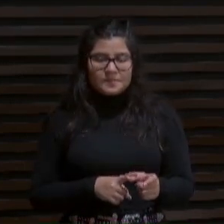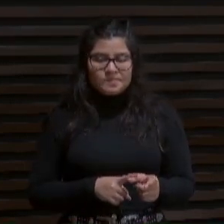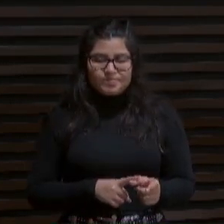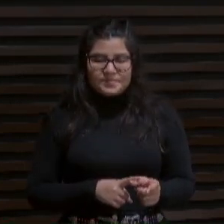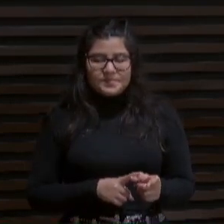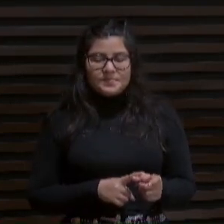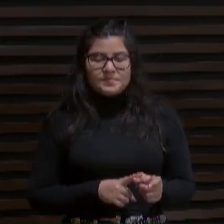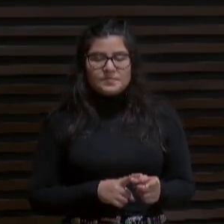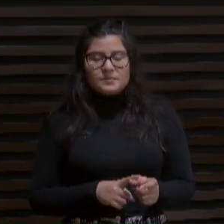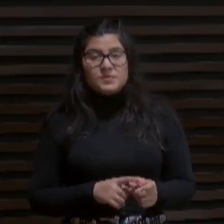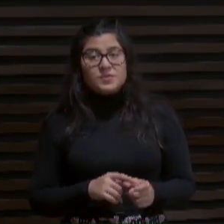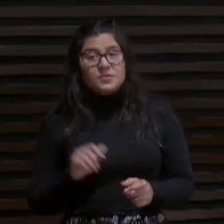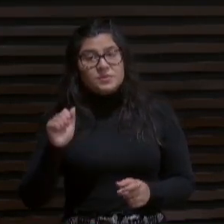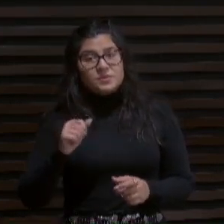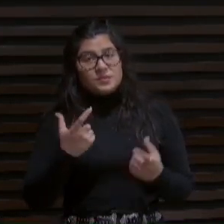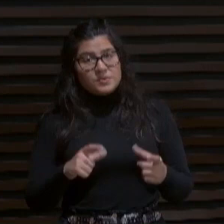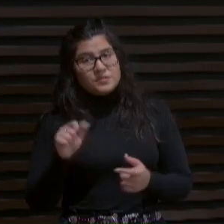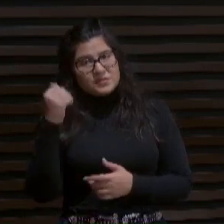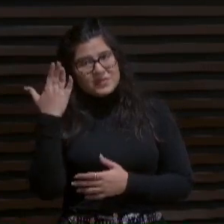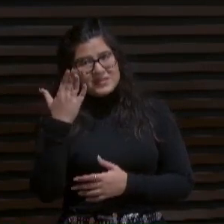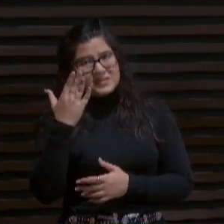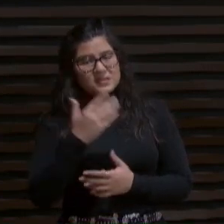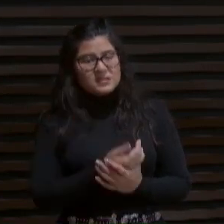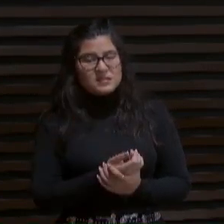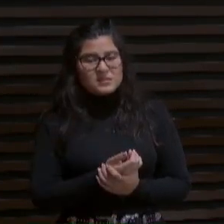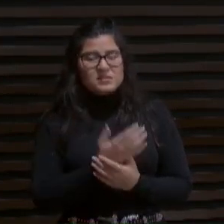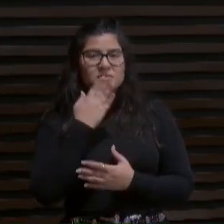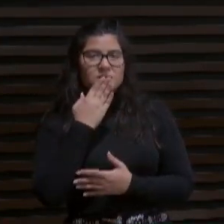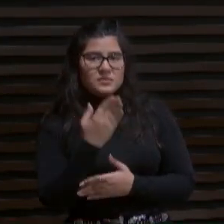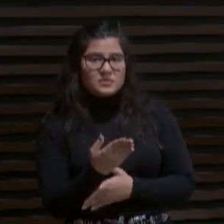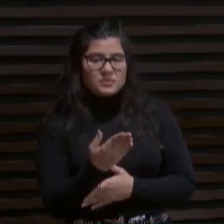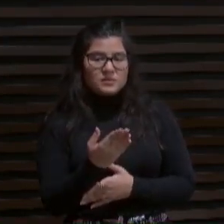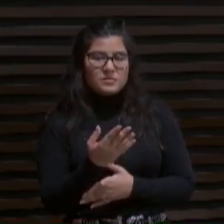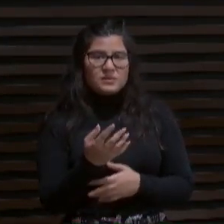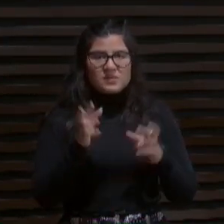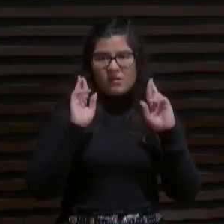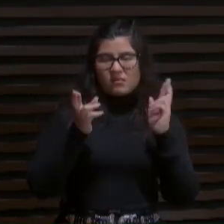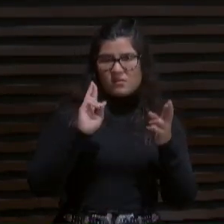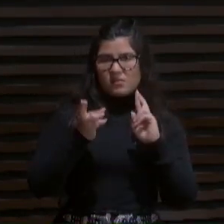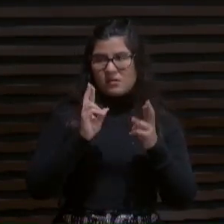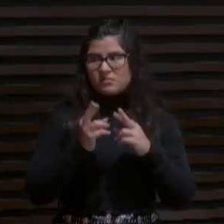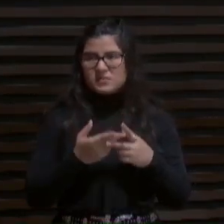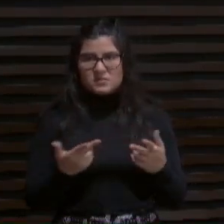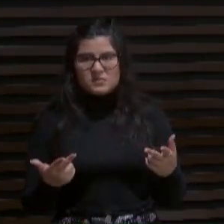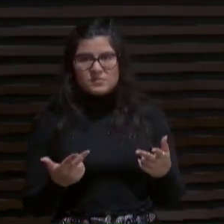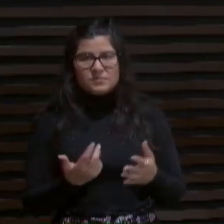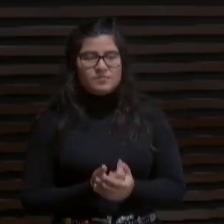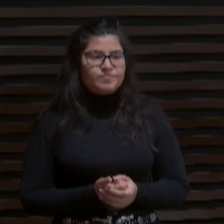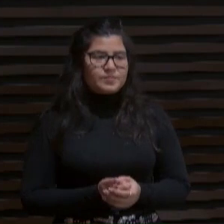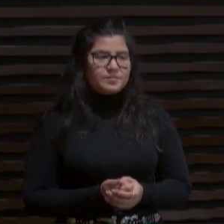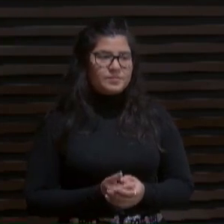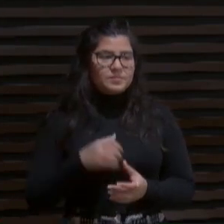se realizava essas negociações, essas petições, essas reuniões, não é? E o Efron estava no meio